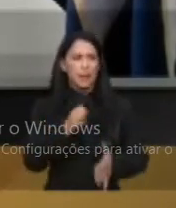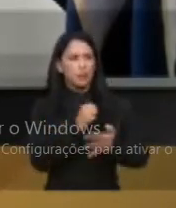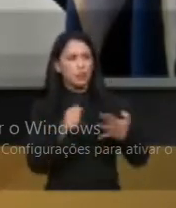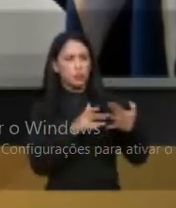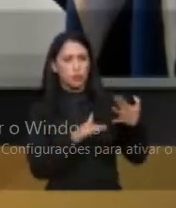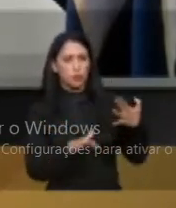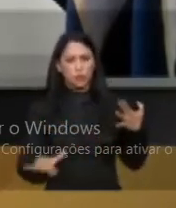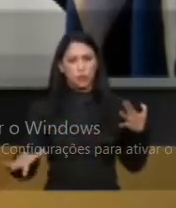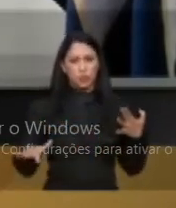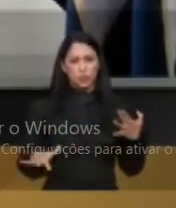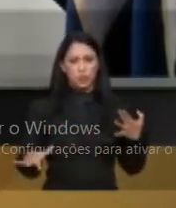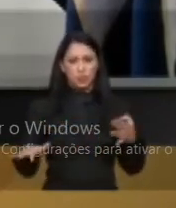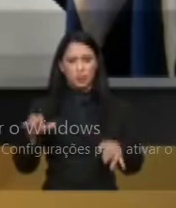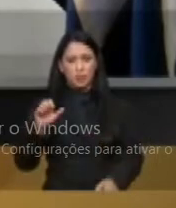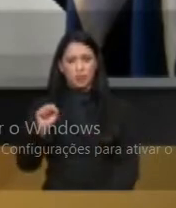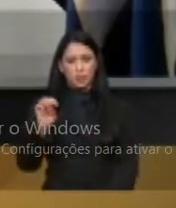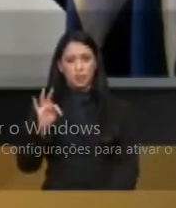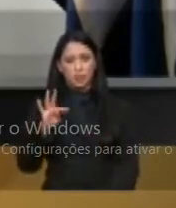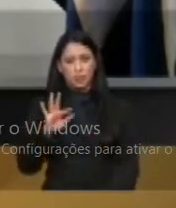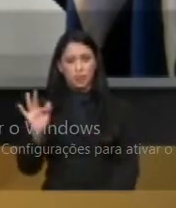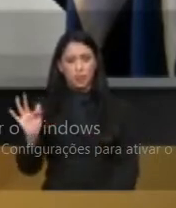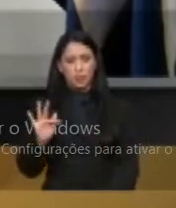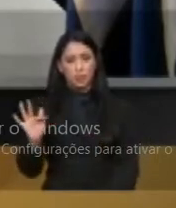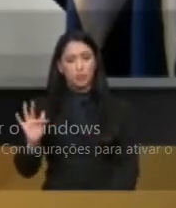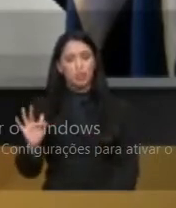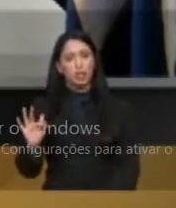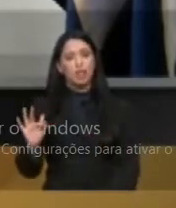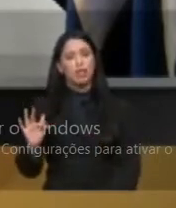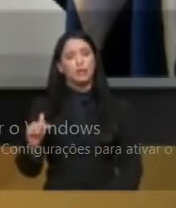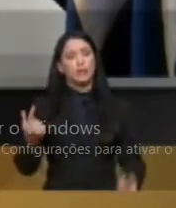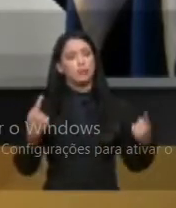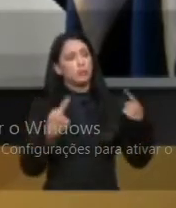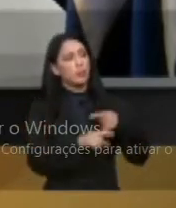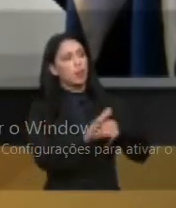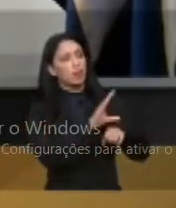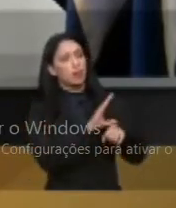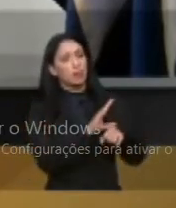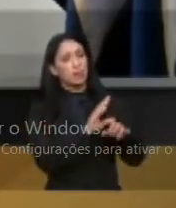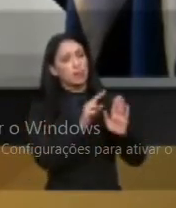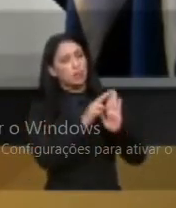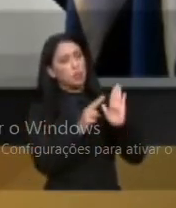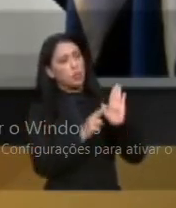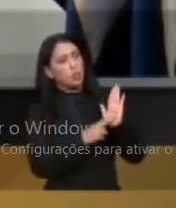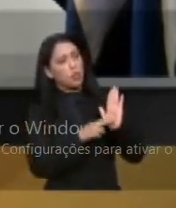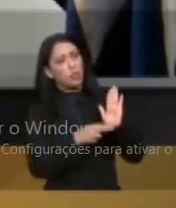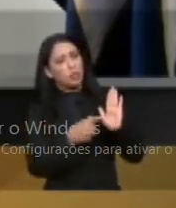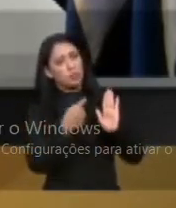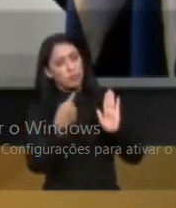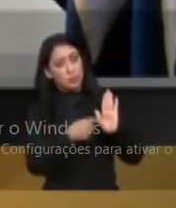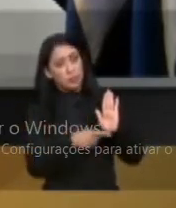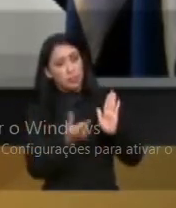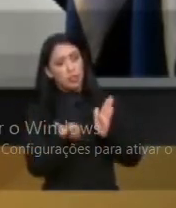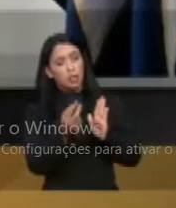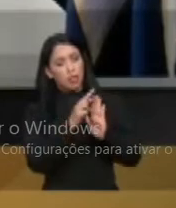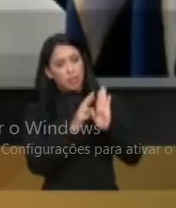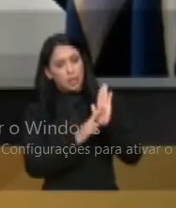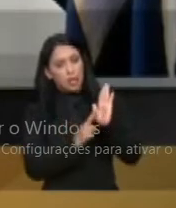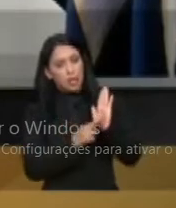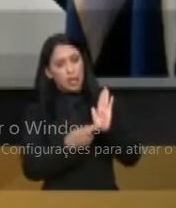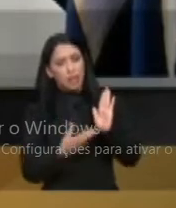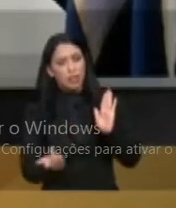Inicialmente, ressalte-se que, embora a jurisprudência dessa Suprema Corte admita ação direta de inconstitucionalidade contra a norma de lei de